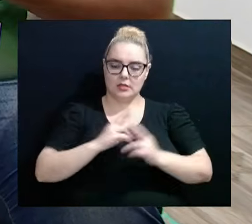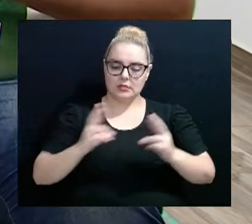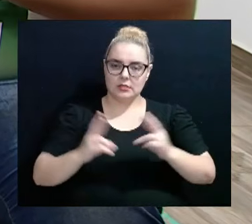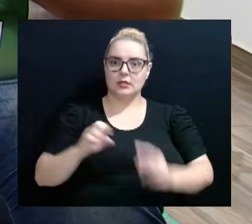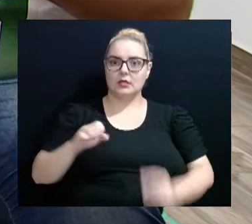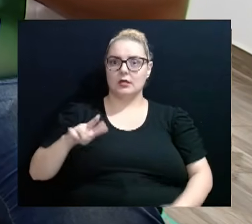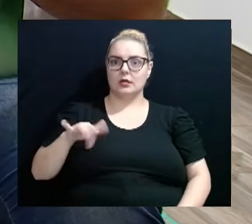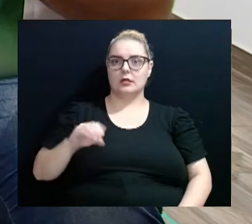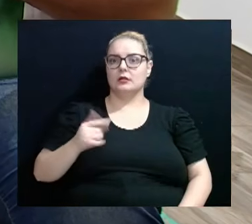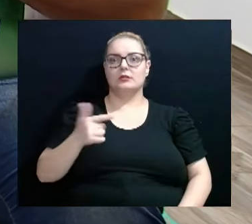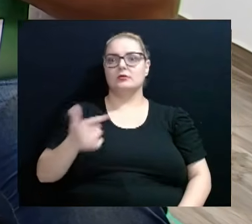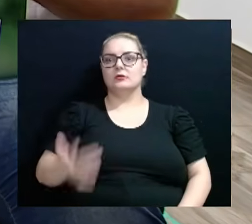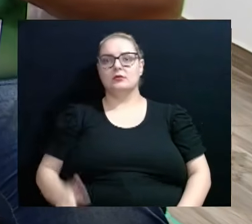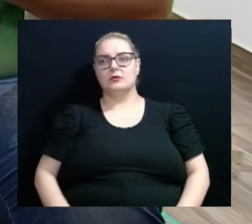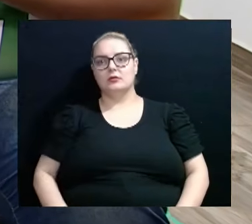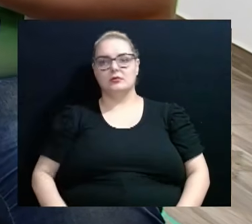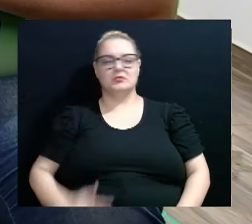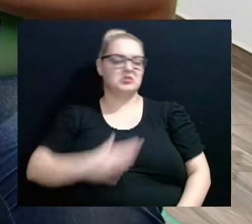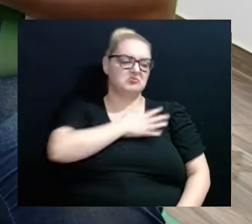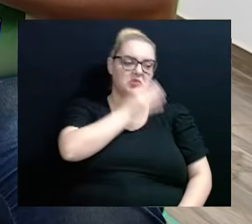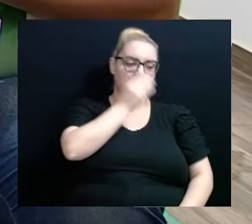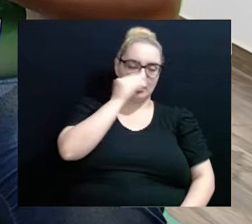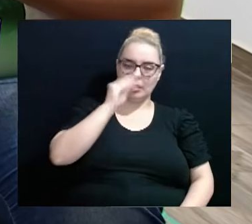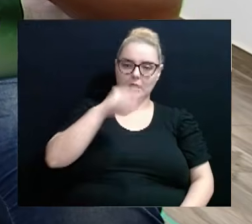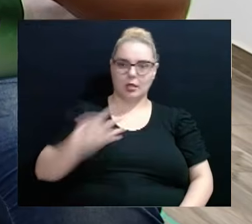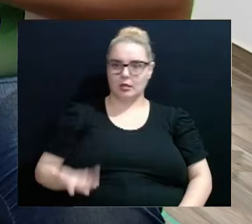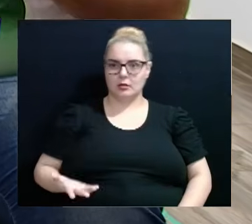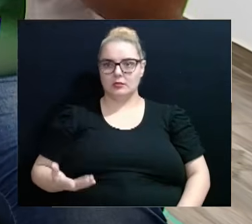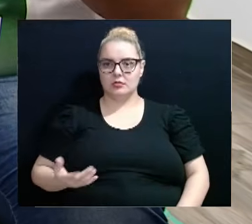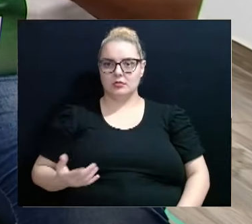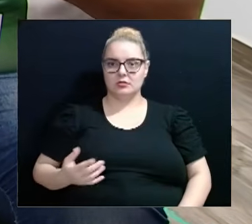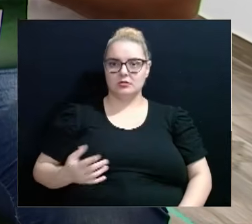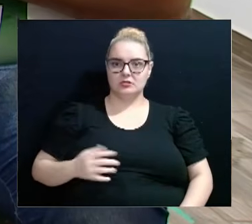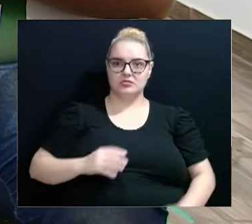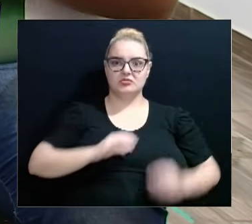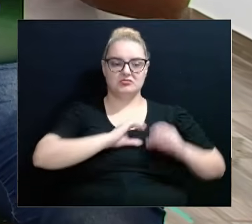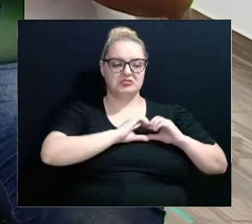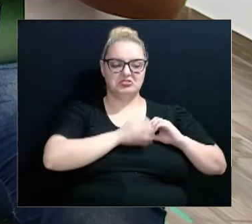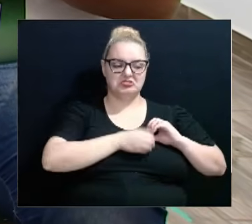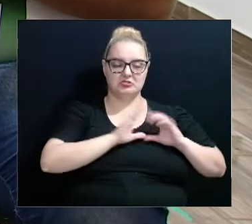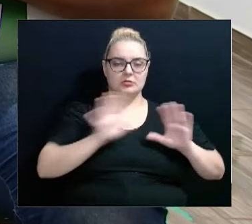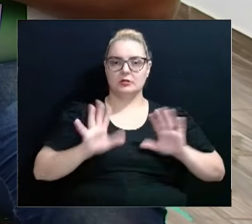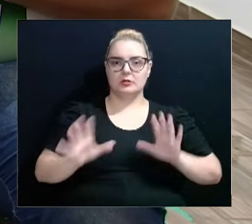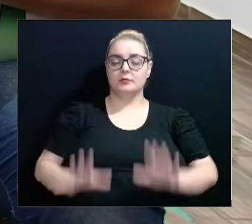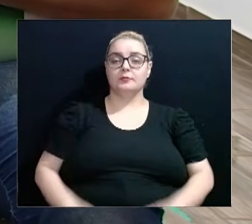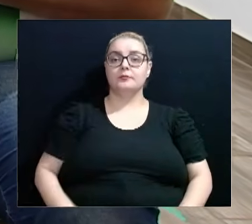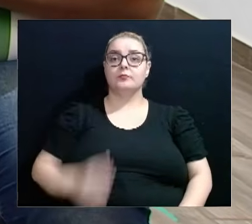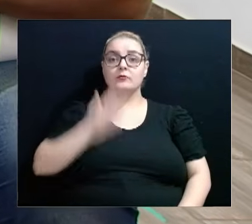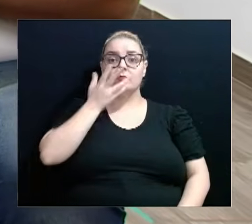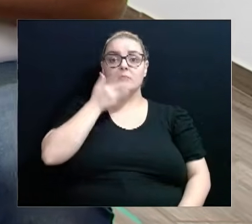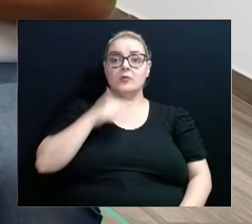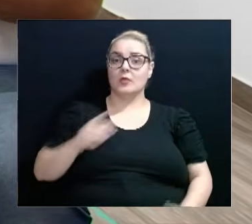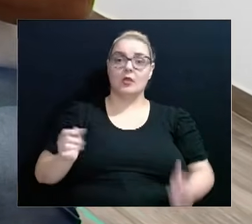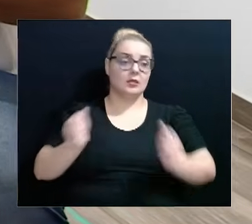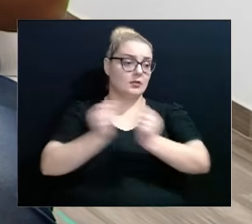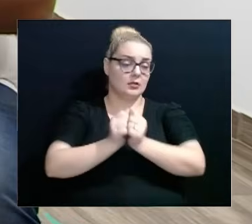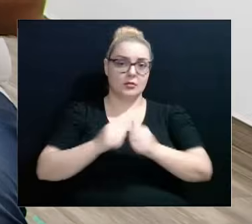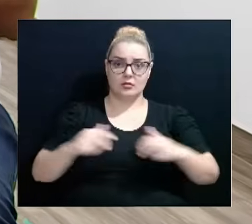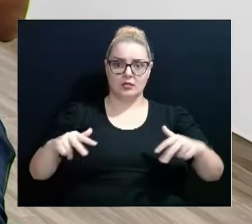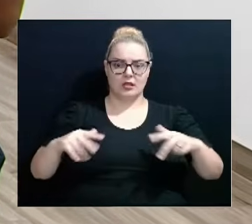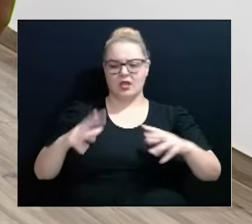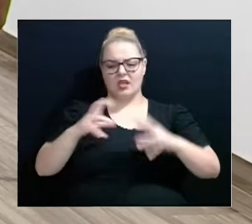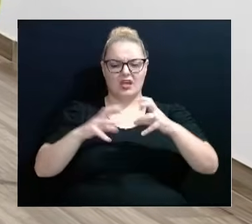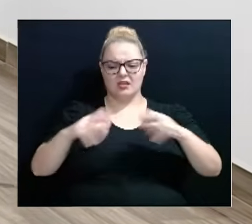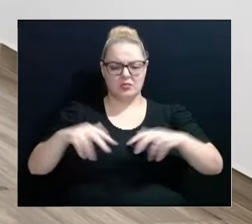que são esse elo que criança não tem essa história de preconceito, de